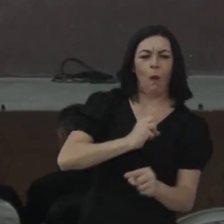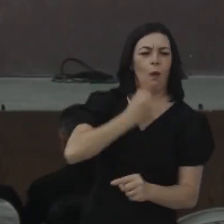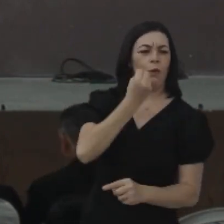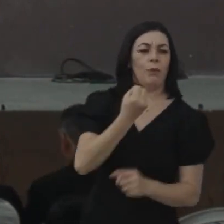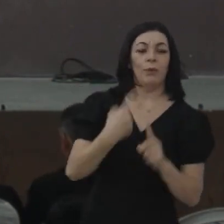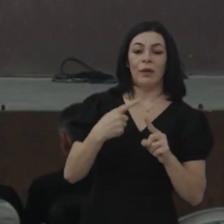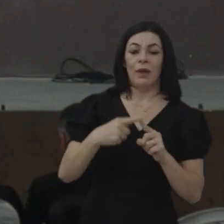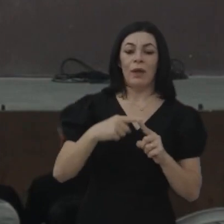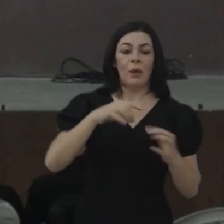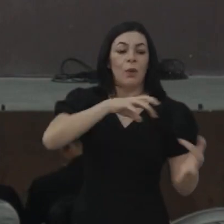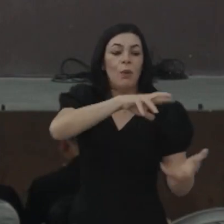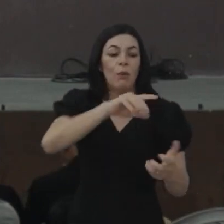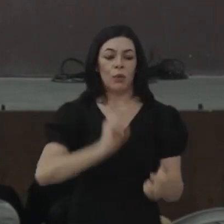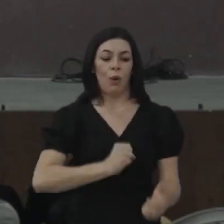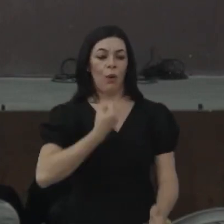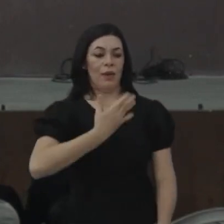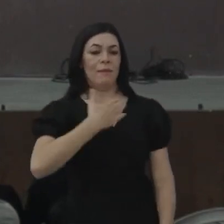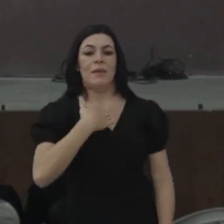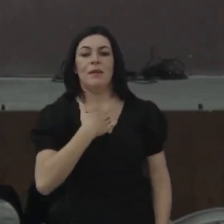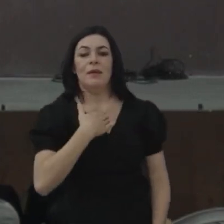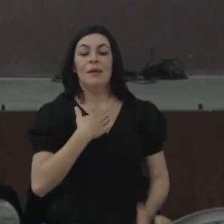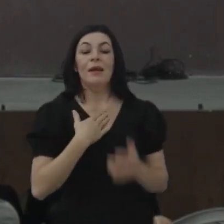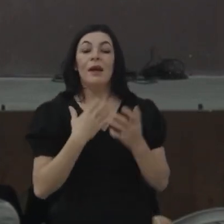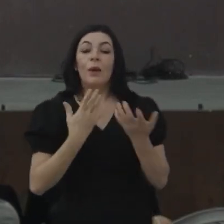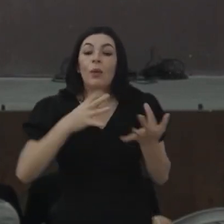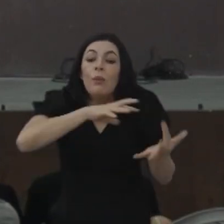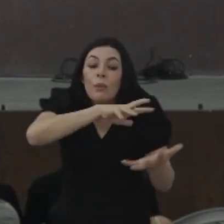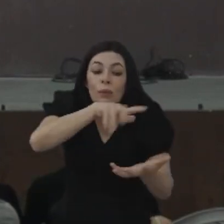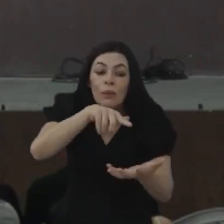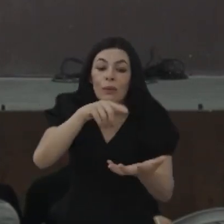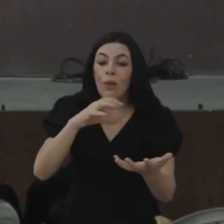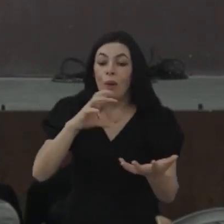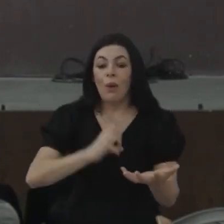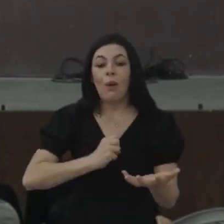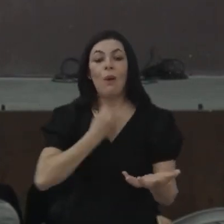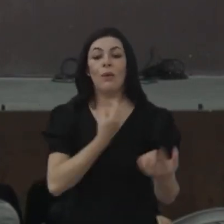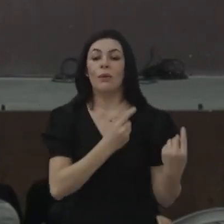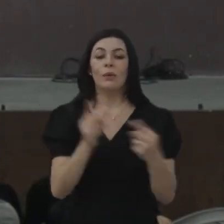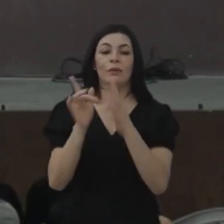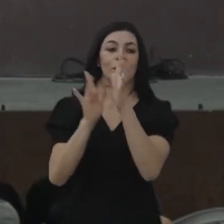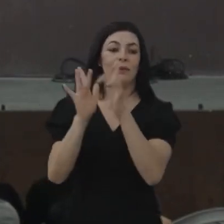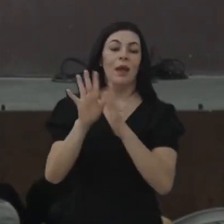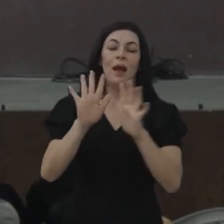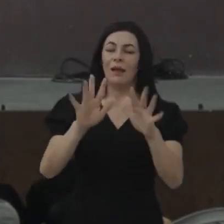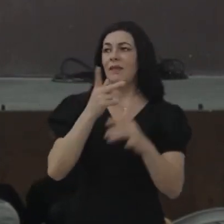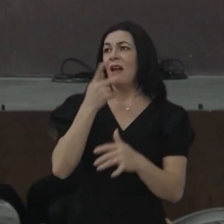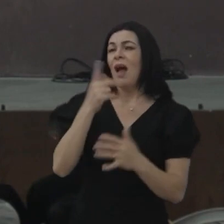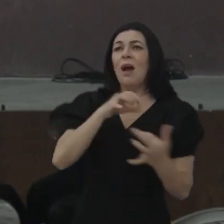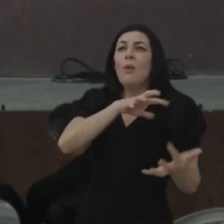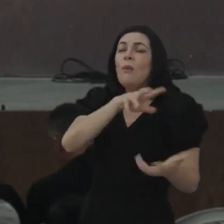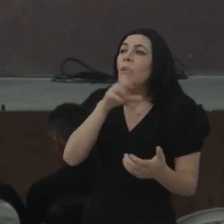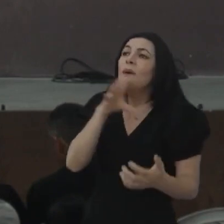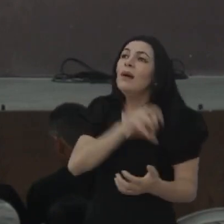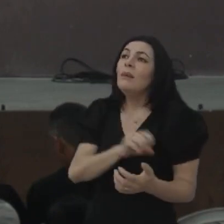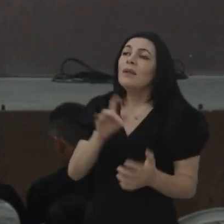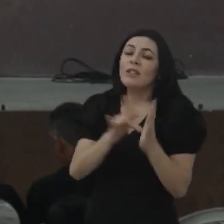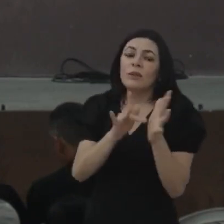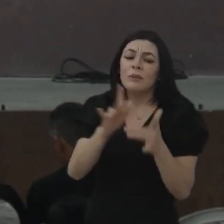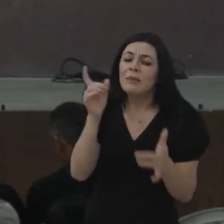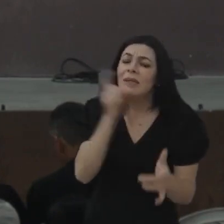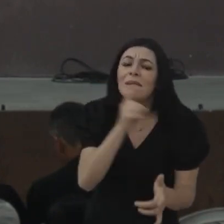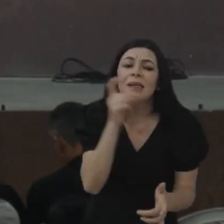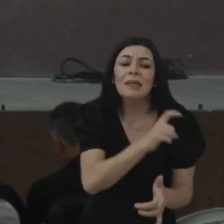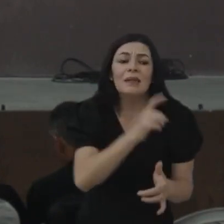odeia. Gente, o mundo odeia Jesus. Mas o mundo ama. Não ama, mentira, eles amam